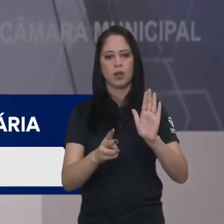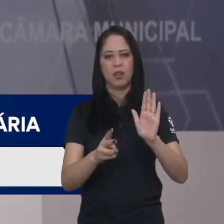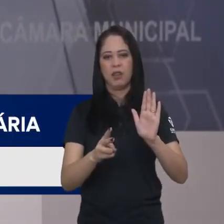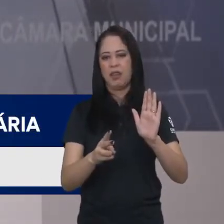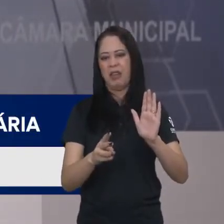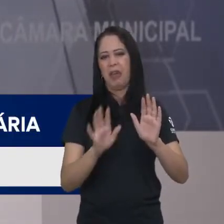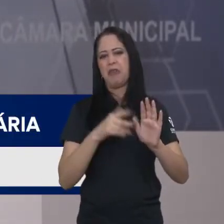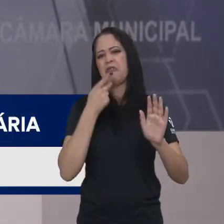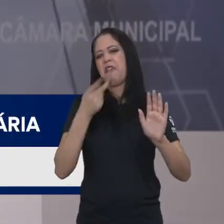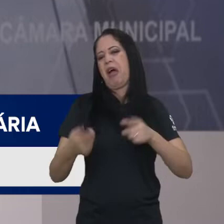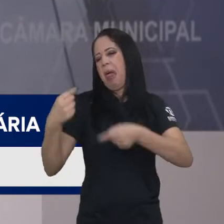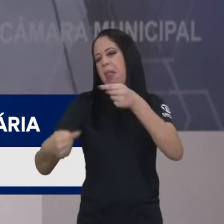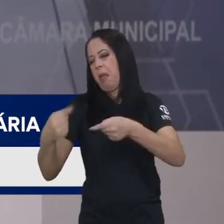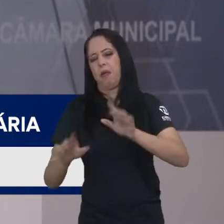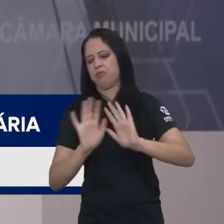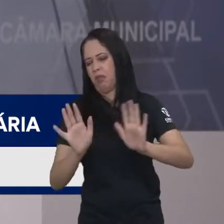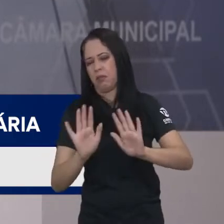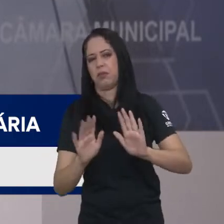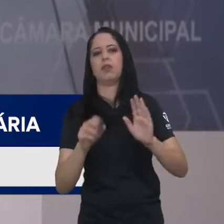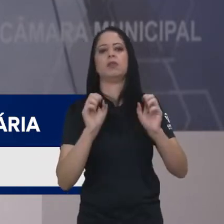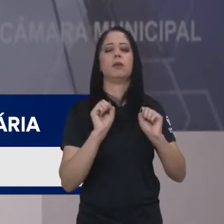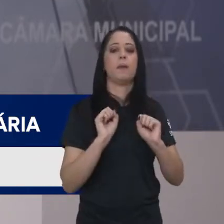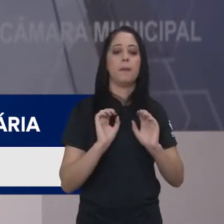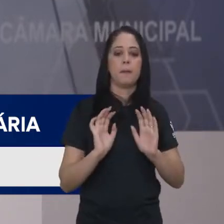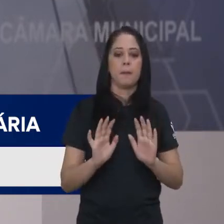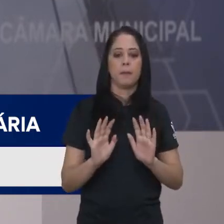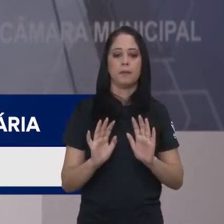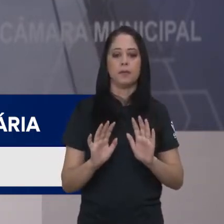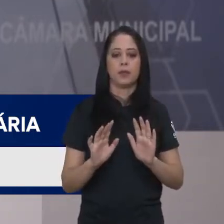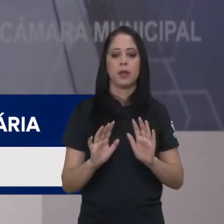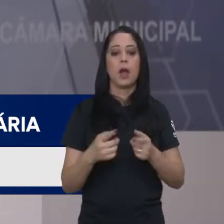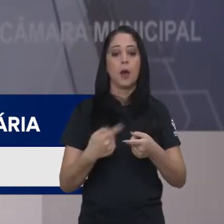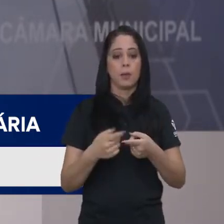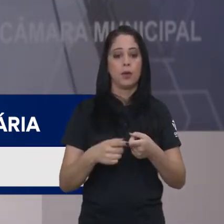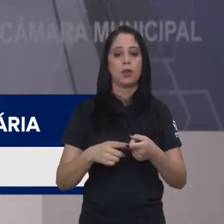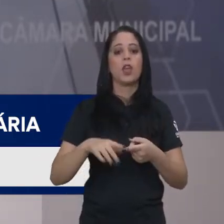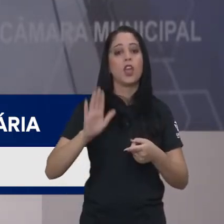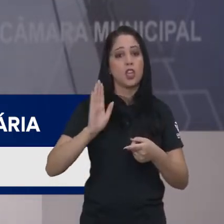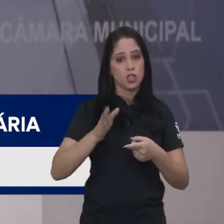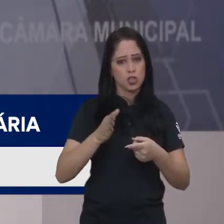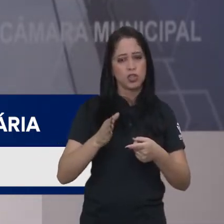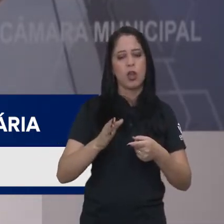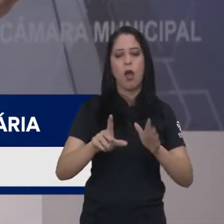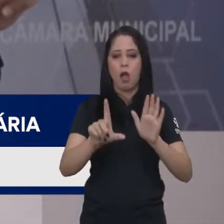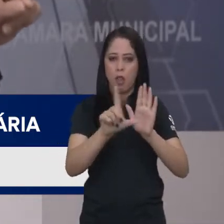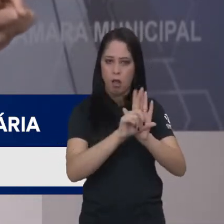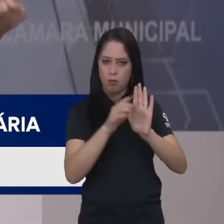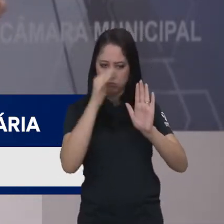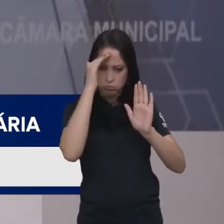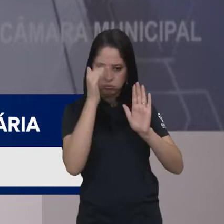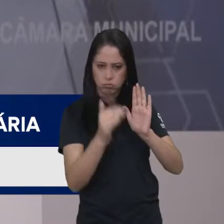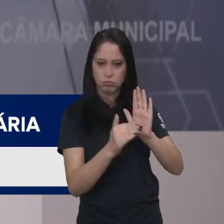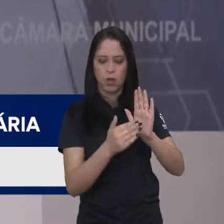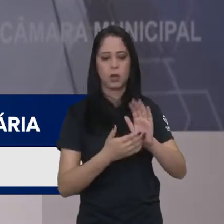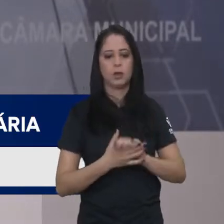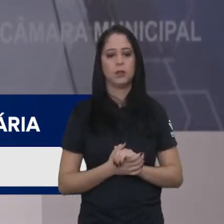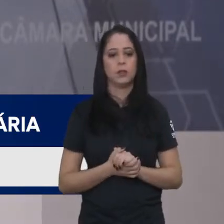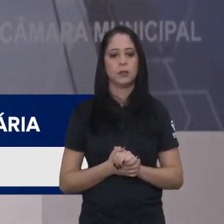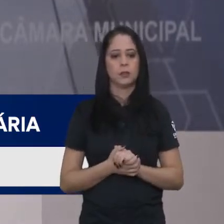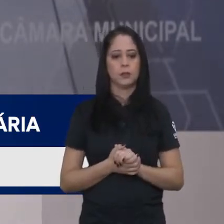das polêmicas, porque eu não vou entrar aqui nas polêmicas que elas trazem, porque existem vários pedidos de declaração de constitucionalidade dessa lei,